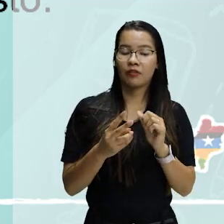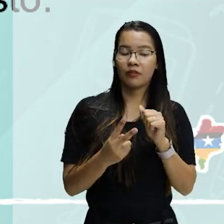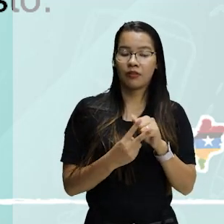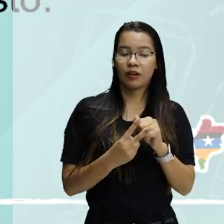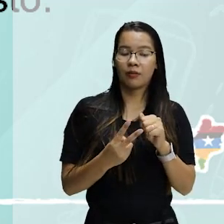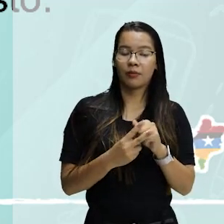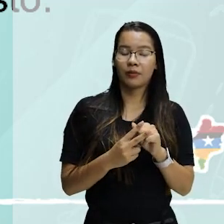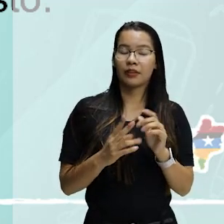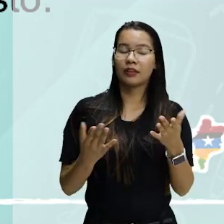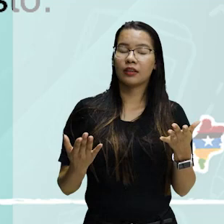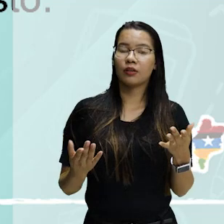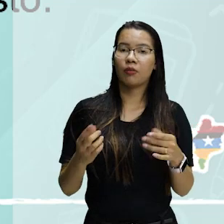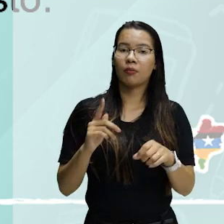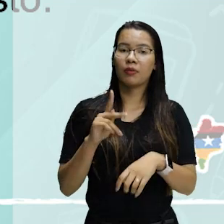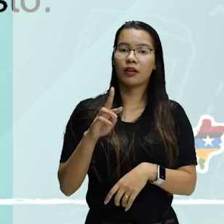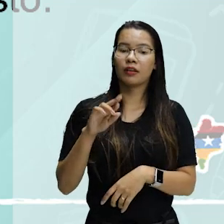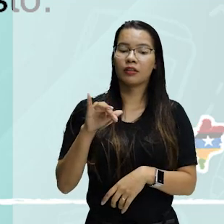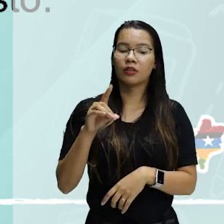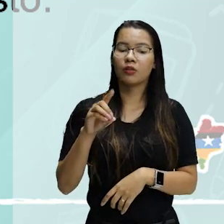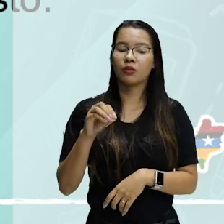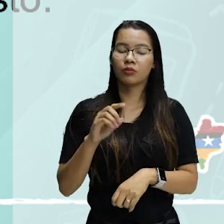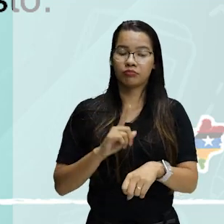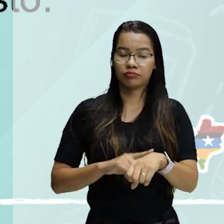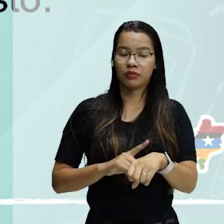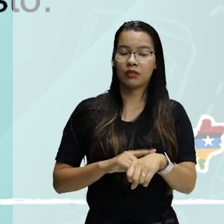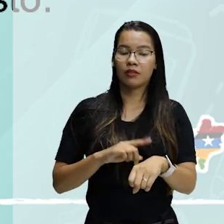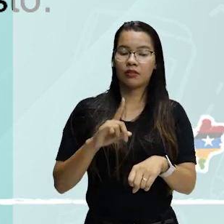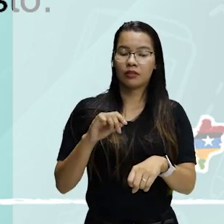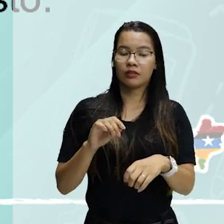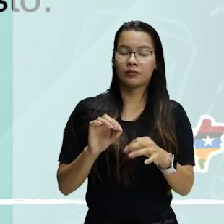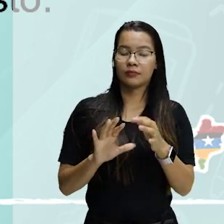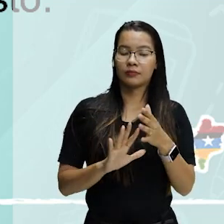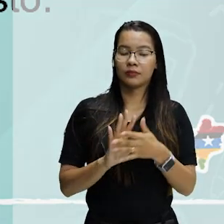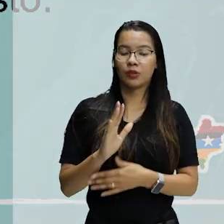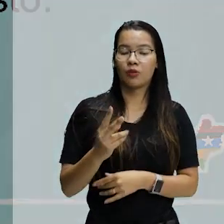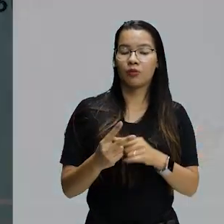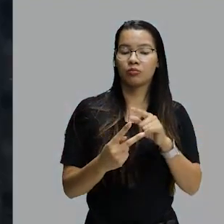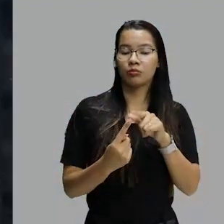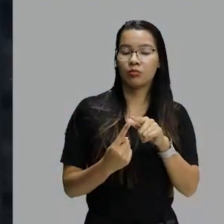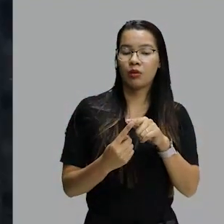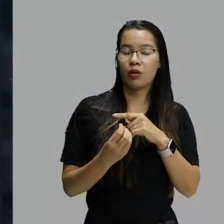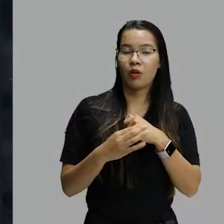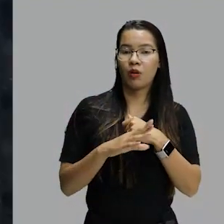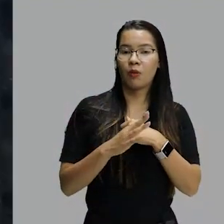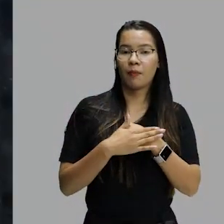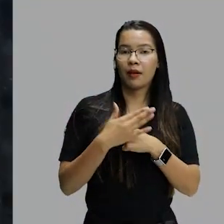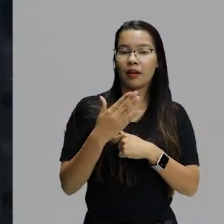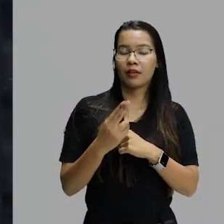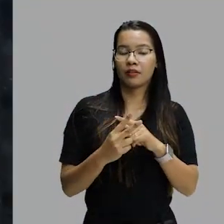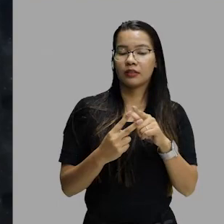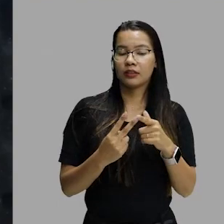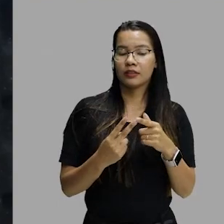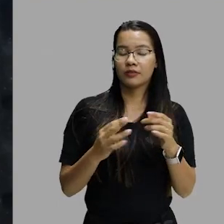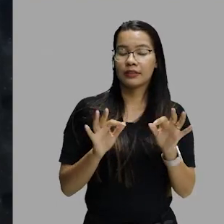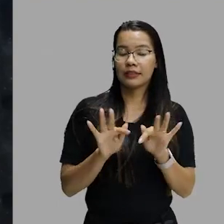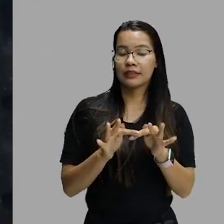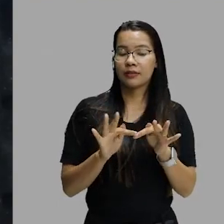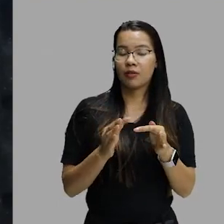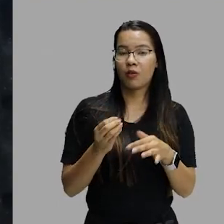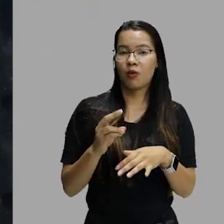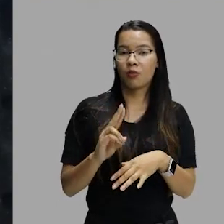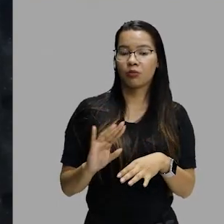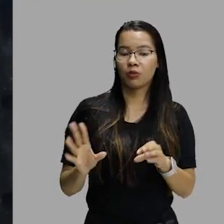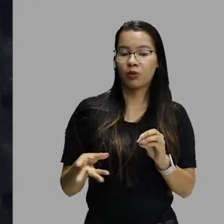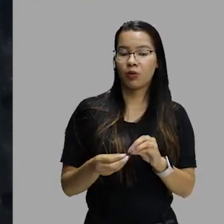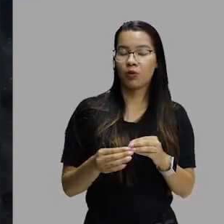o período é uma frase formada por uma ou mais orações e pode ser simples ou composto. Quando eu inicio a aula, eu digo